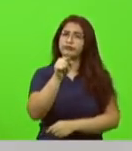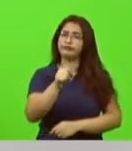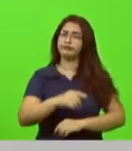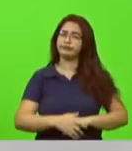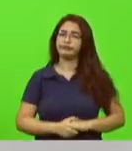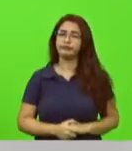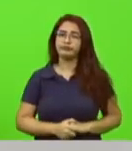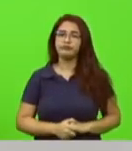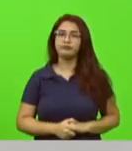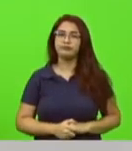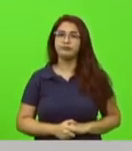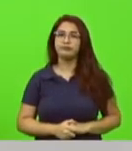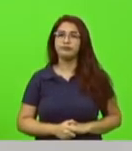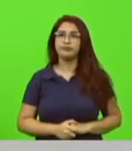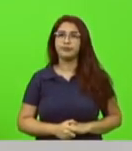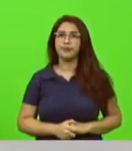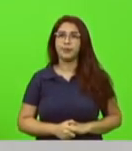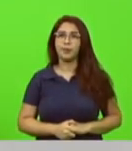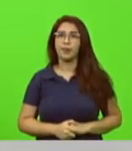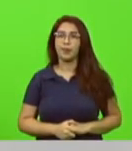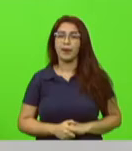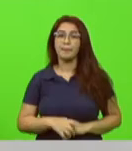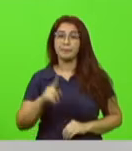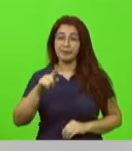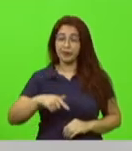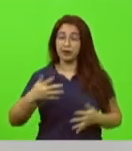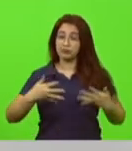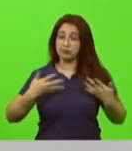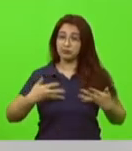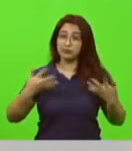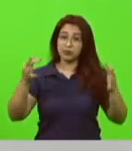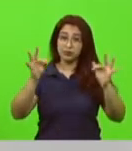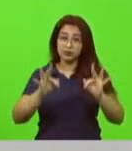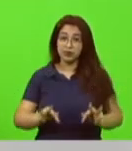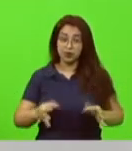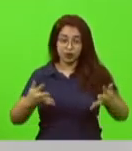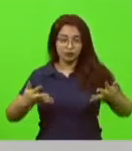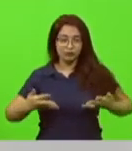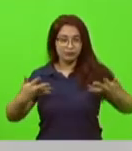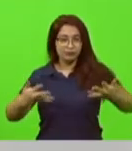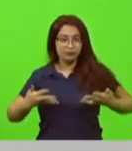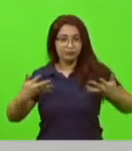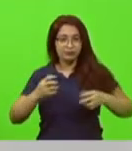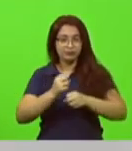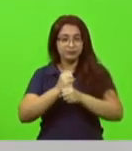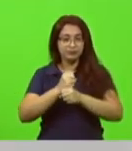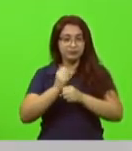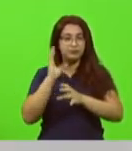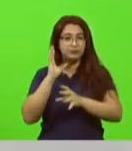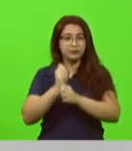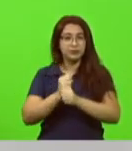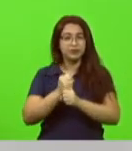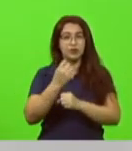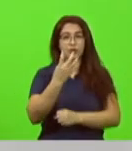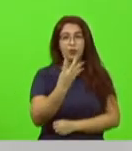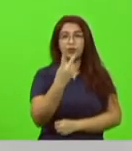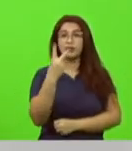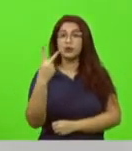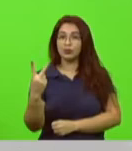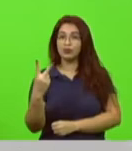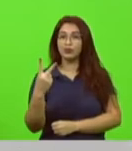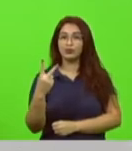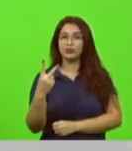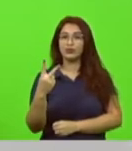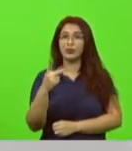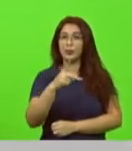que uma alegria a gente poder estar comemorando esses 42 anos, um partido que também esteve à frente